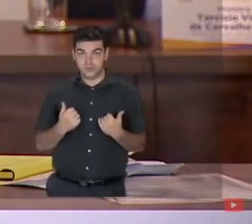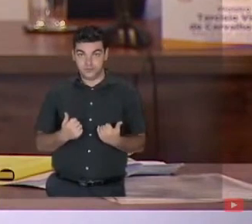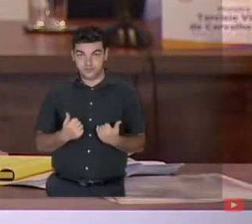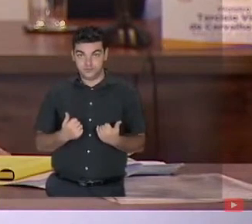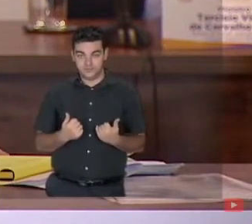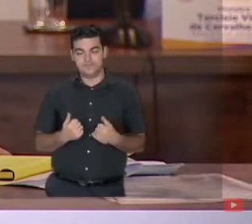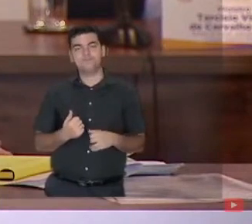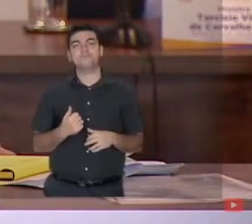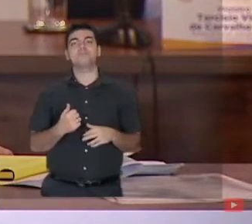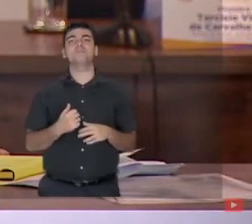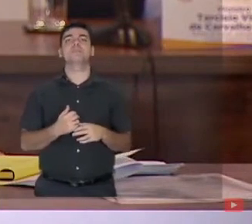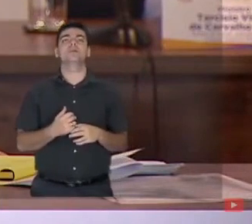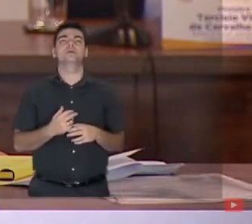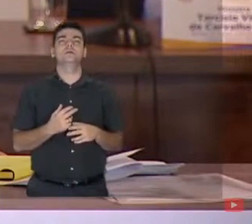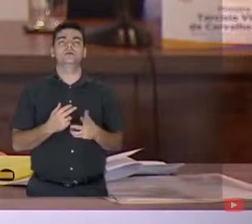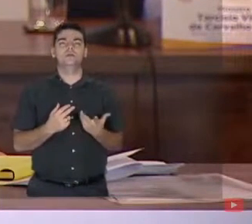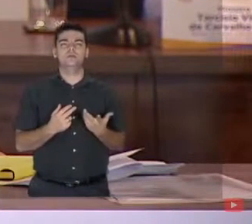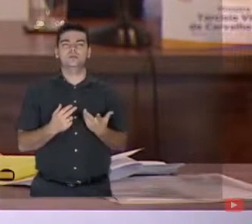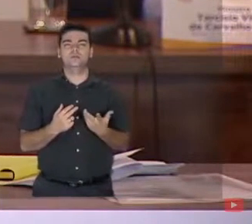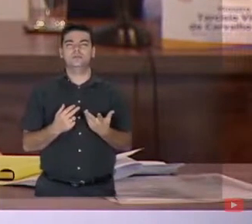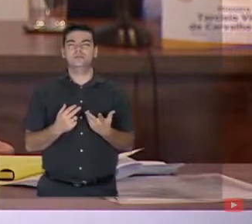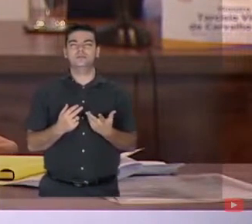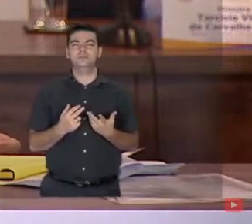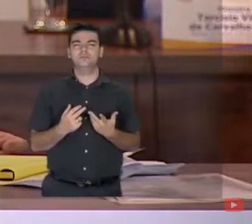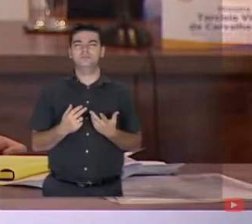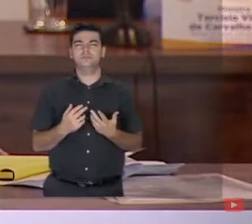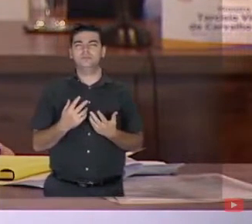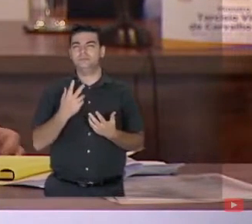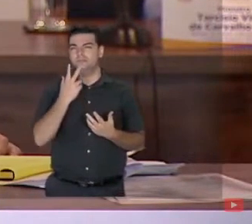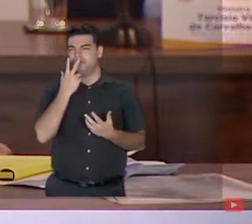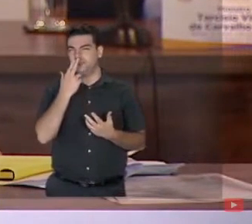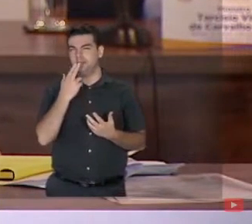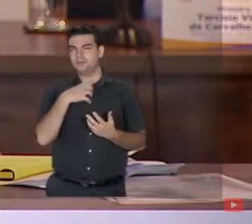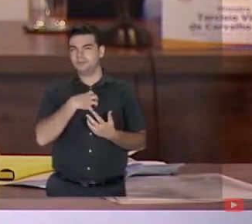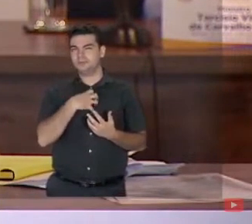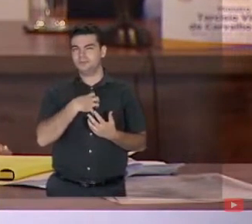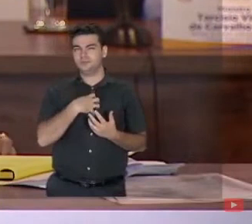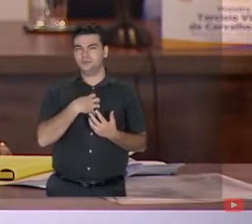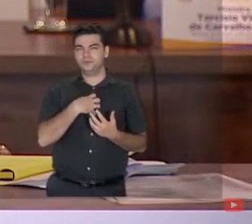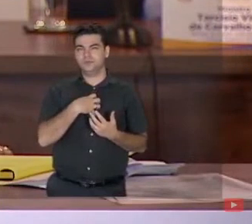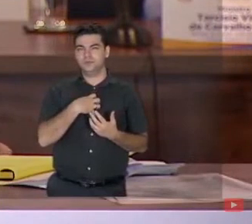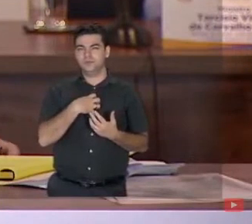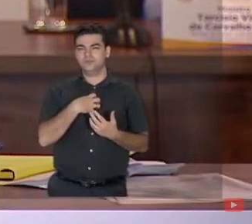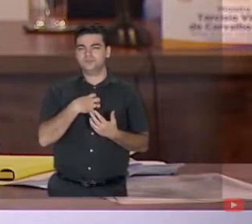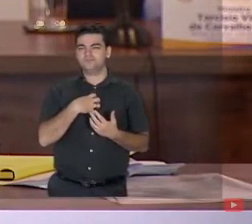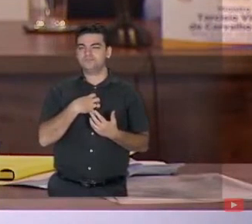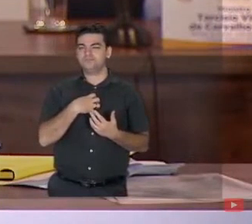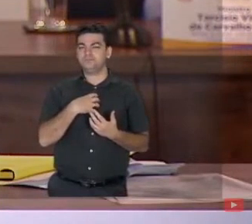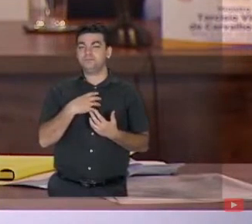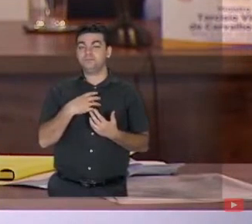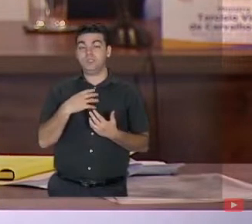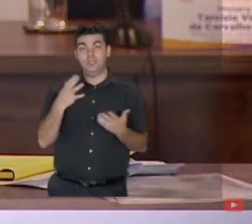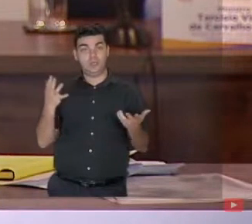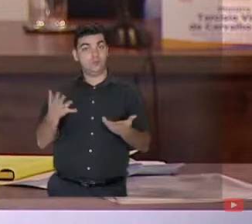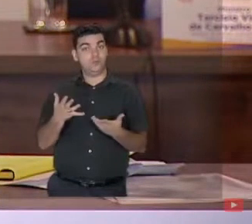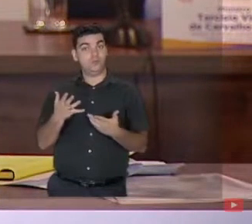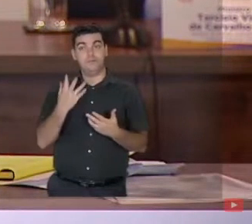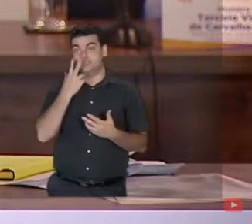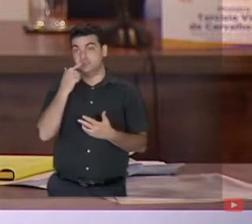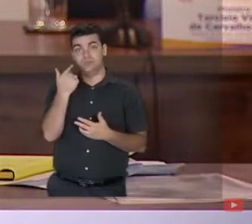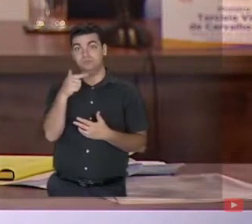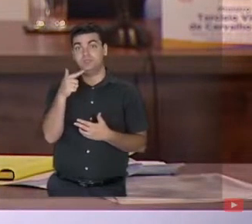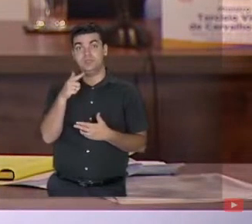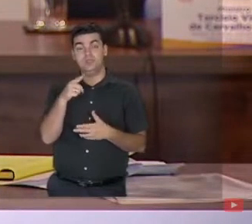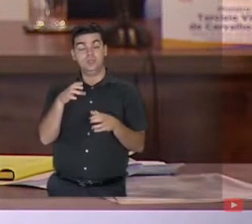solucionados. Eu tenho a impressão, mas podemos ouvir o doutor Rolando Alexandre, que ainda não foi instaurado